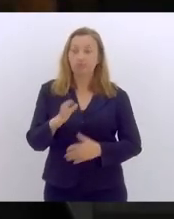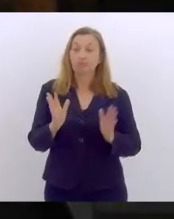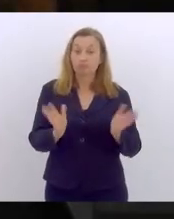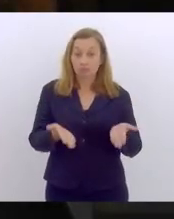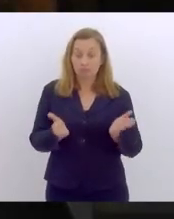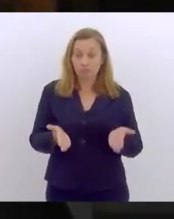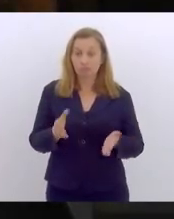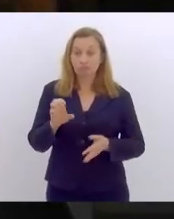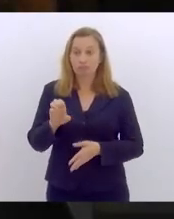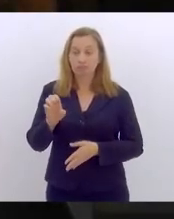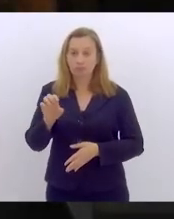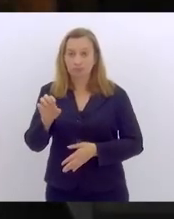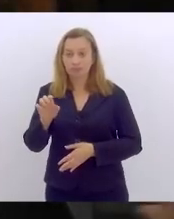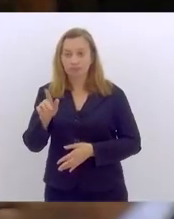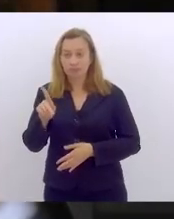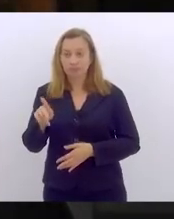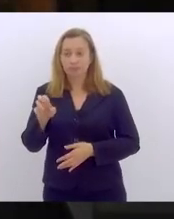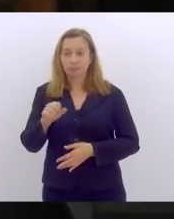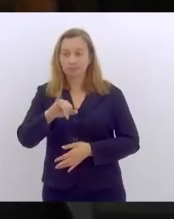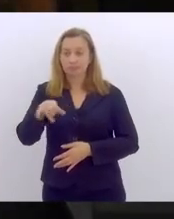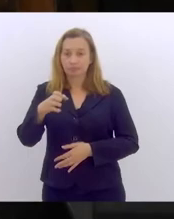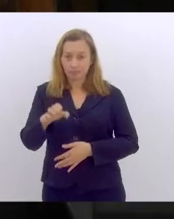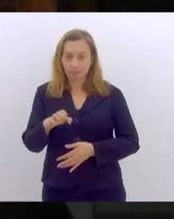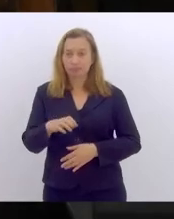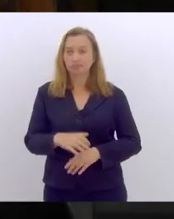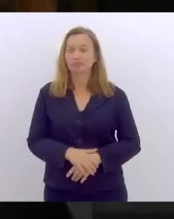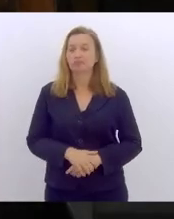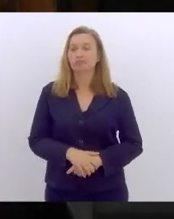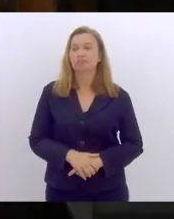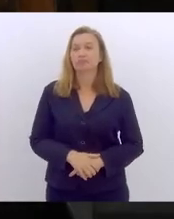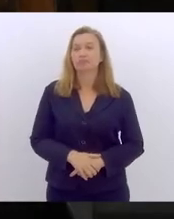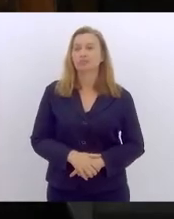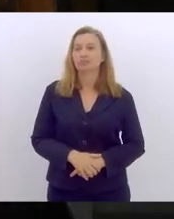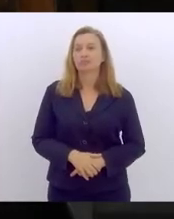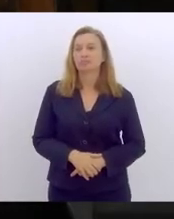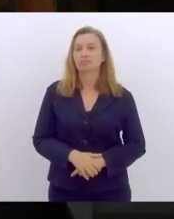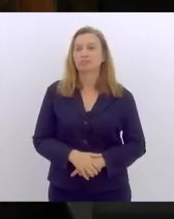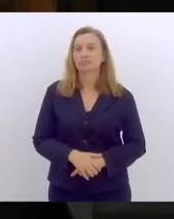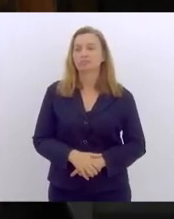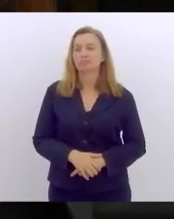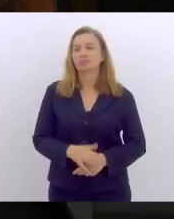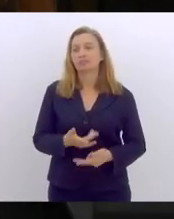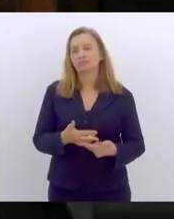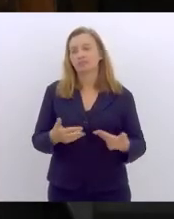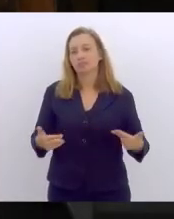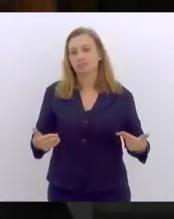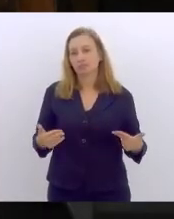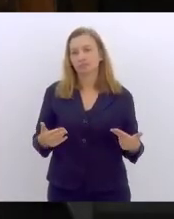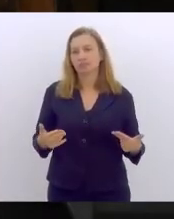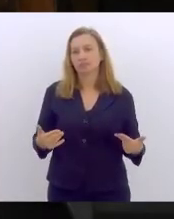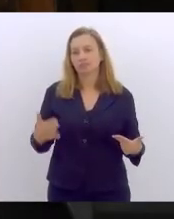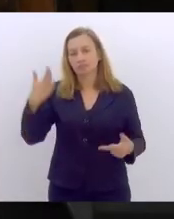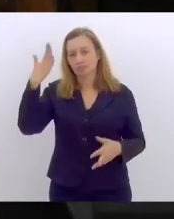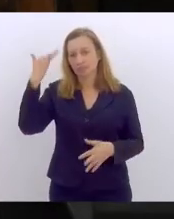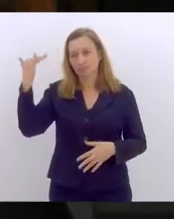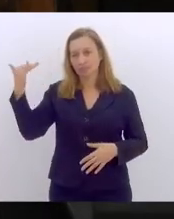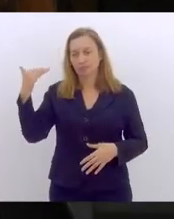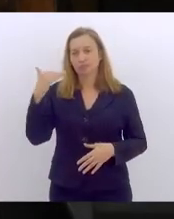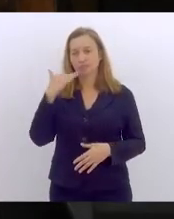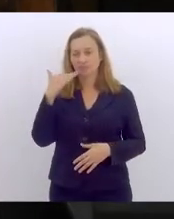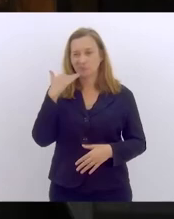a CEPERJ fica maculada por muitos escândalos, mas é